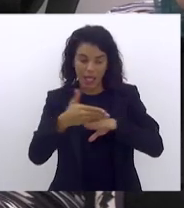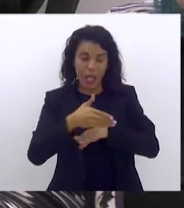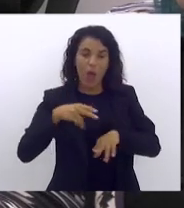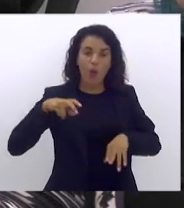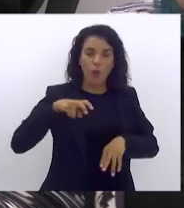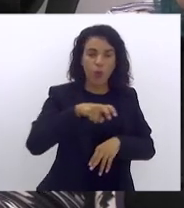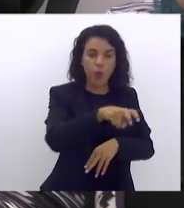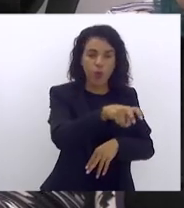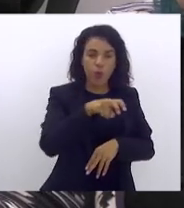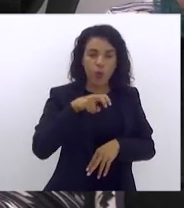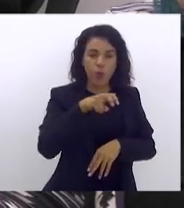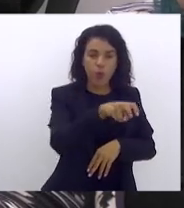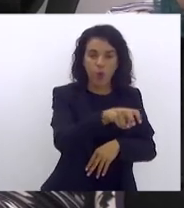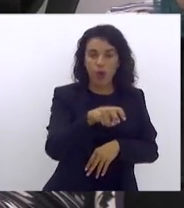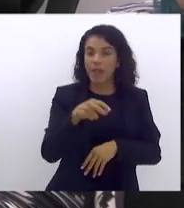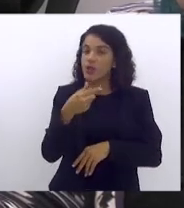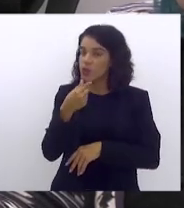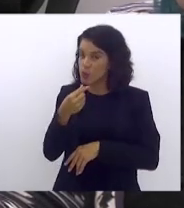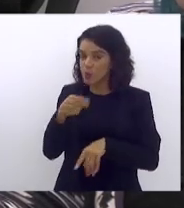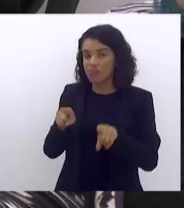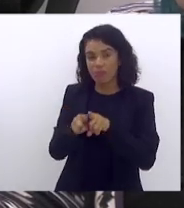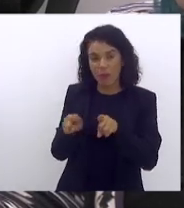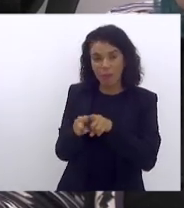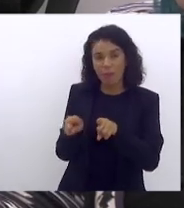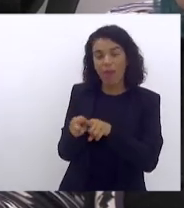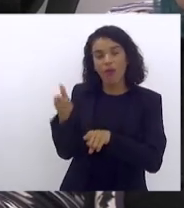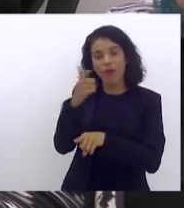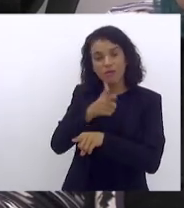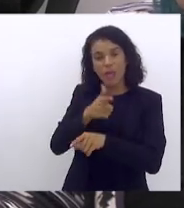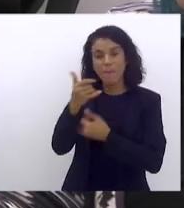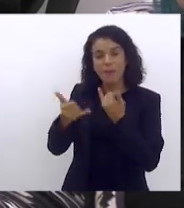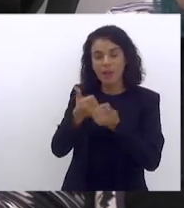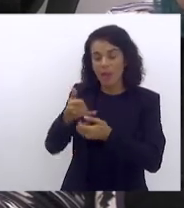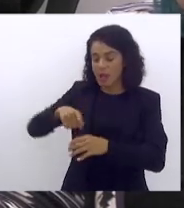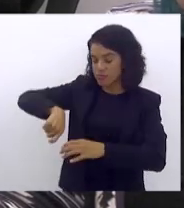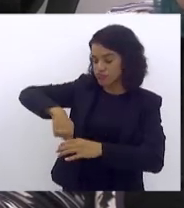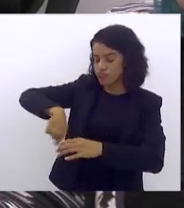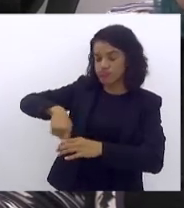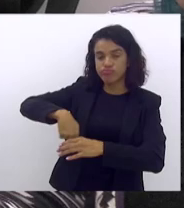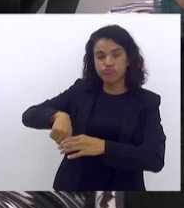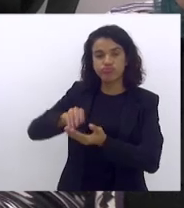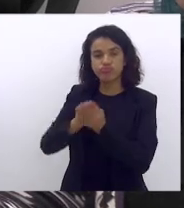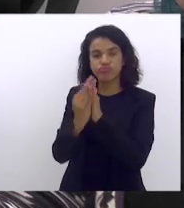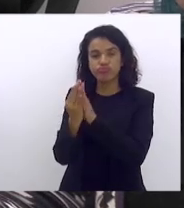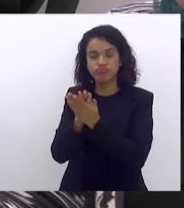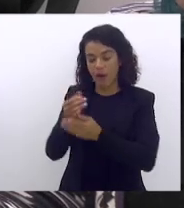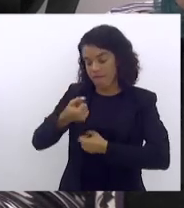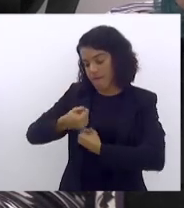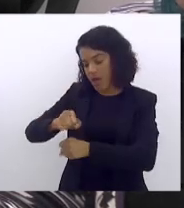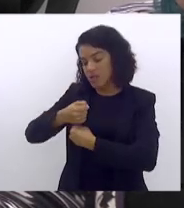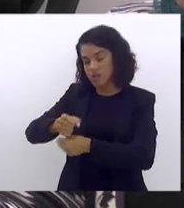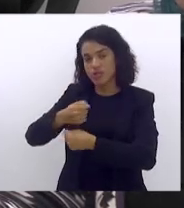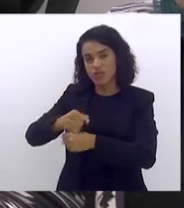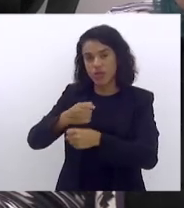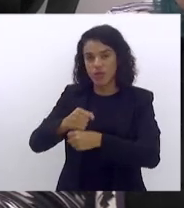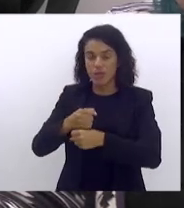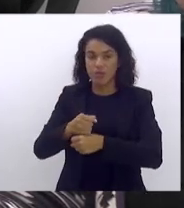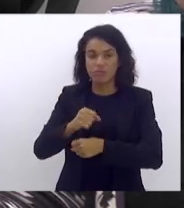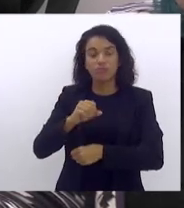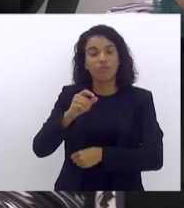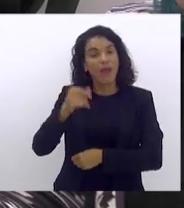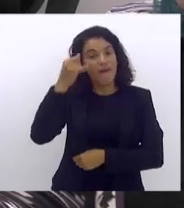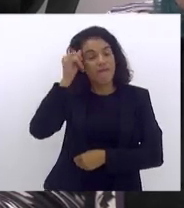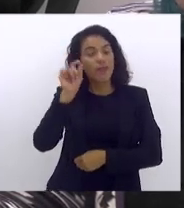carrinhos. Presidente. E os meninos também vão ter acesso a fogão, panelinha, vassoura, para não reforçar